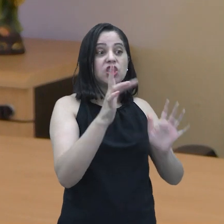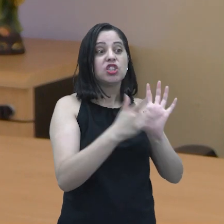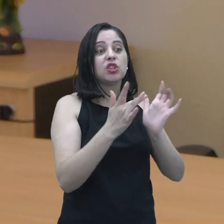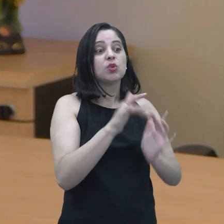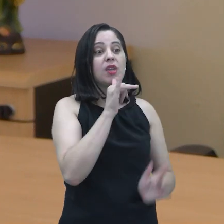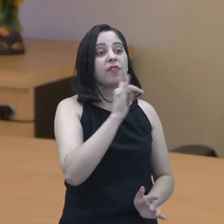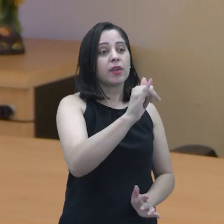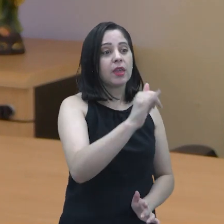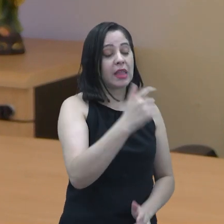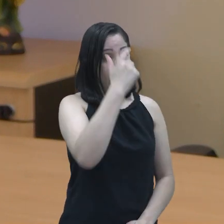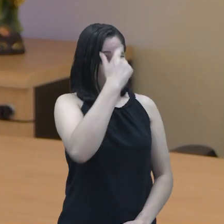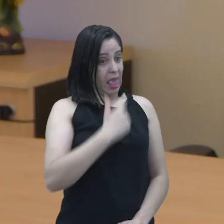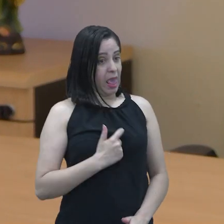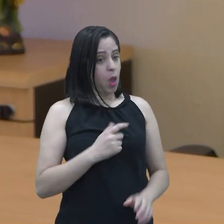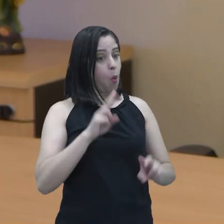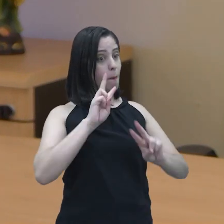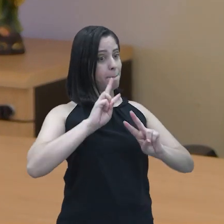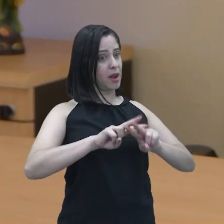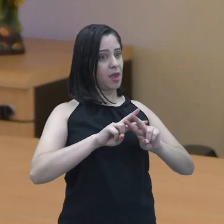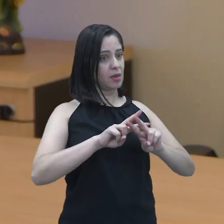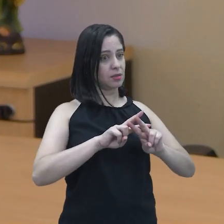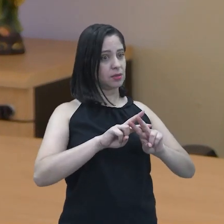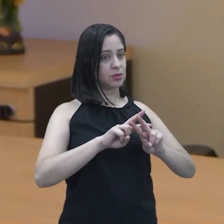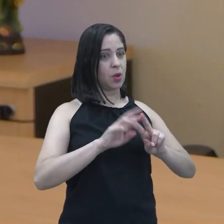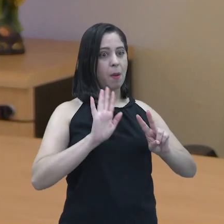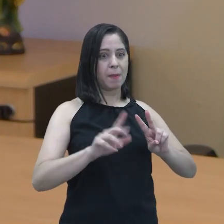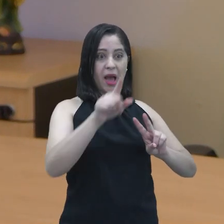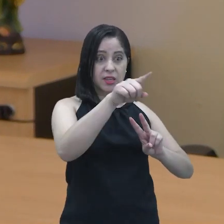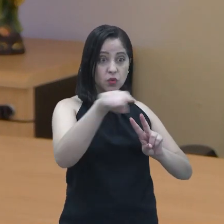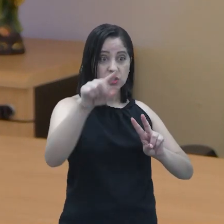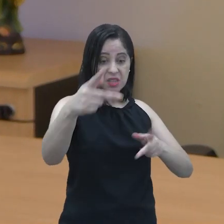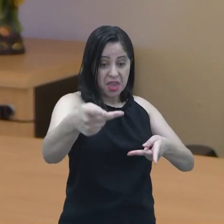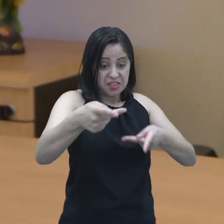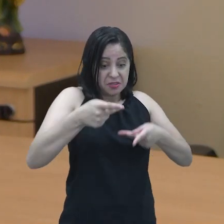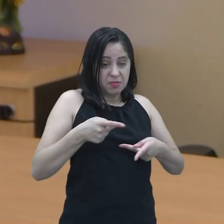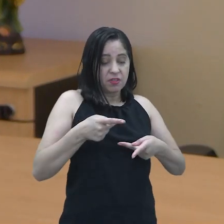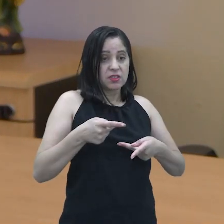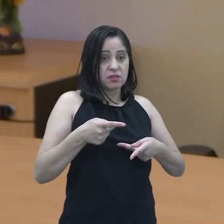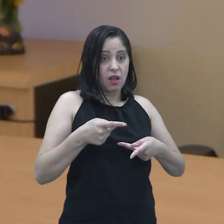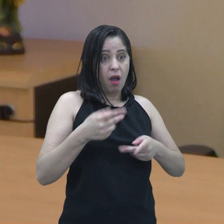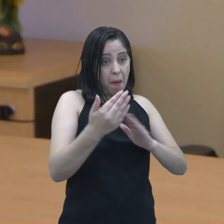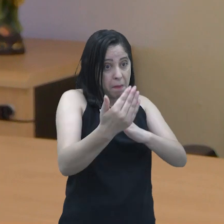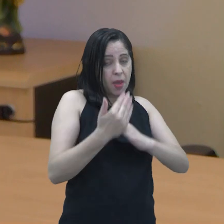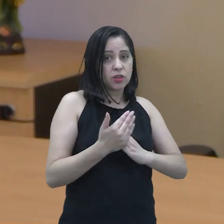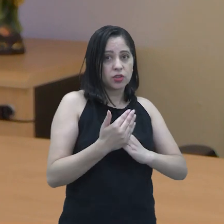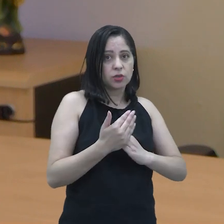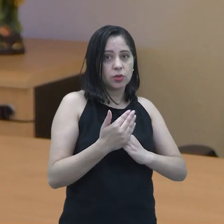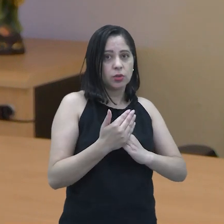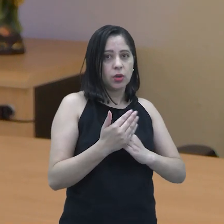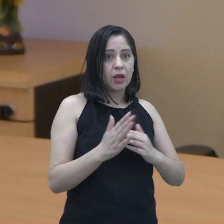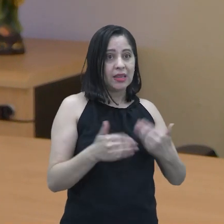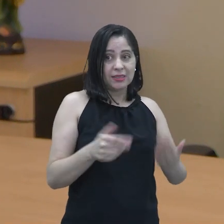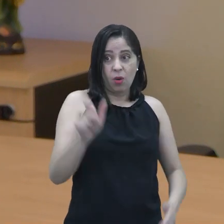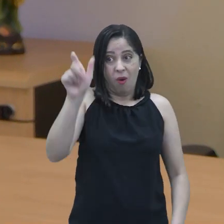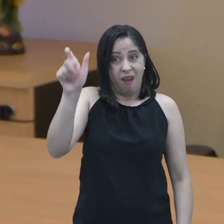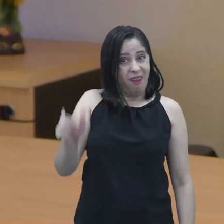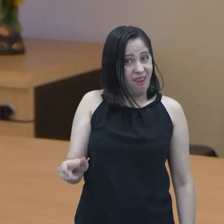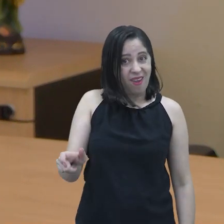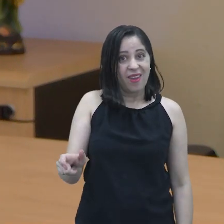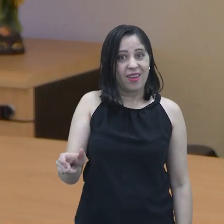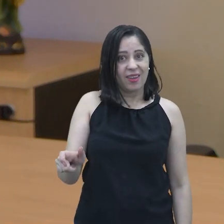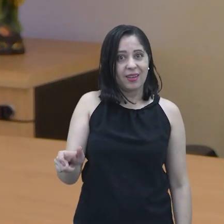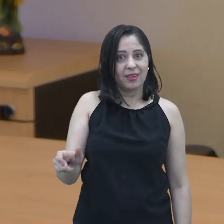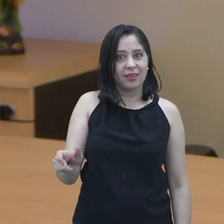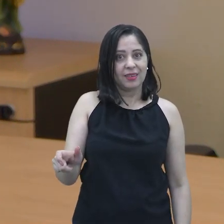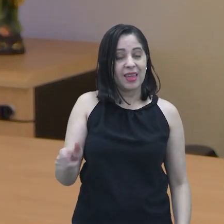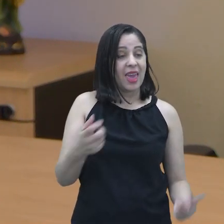que Jesus diz é esta: estive preso e me visitastes. Nós temos que ler a vida do Franz de Castro